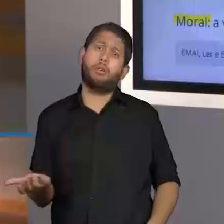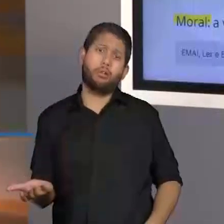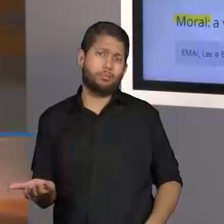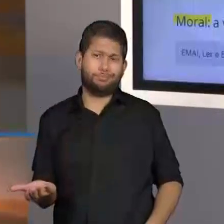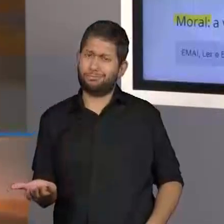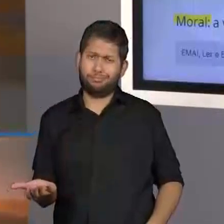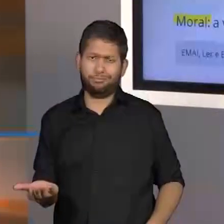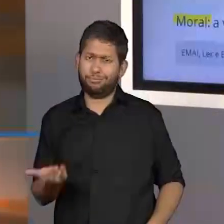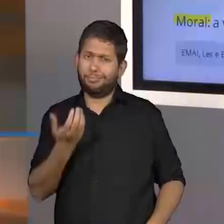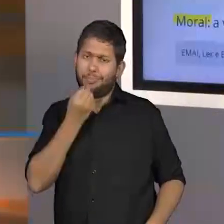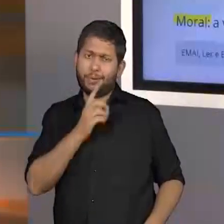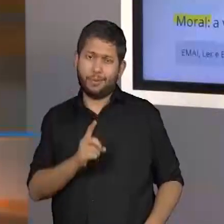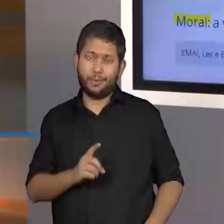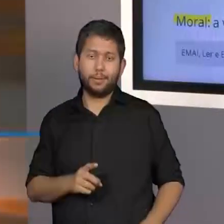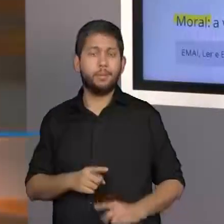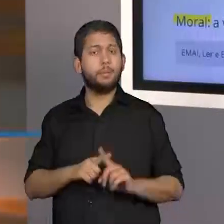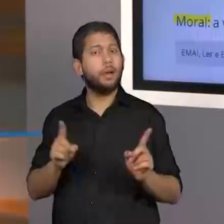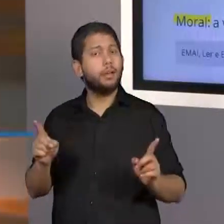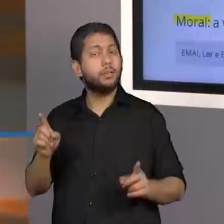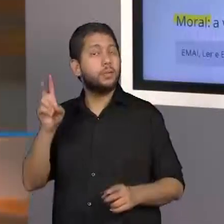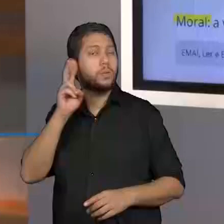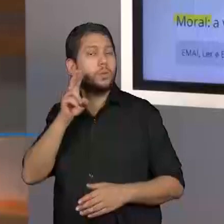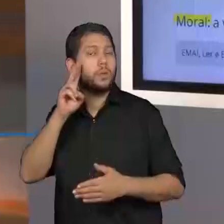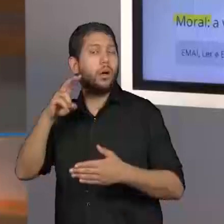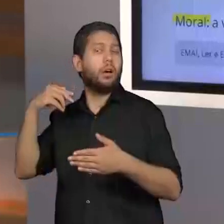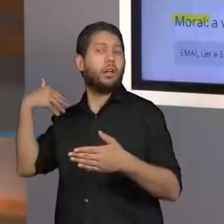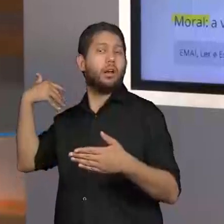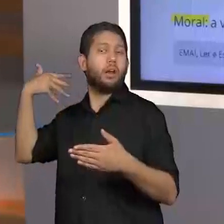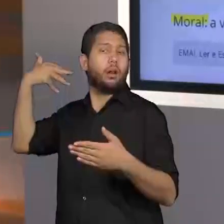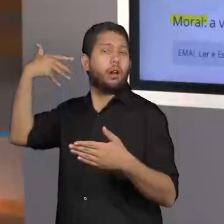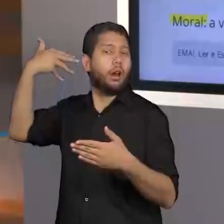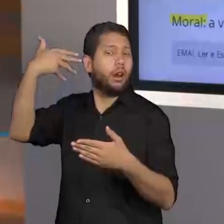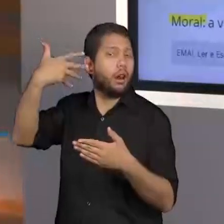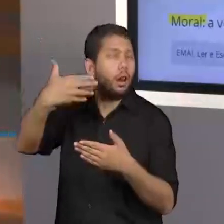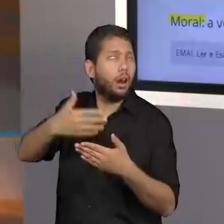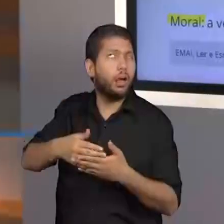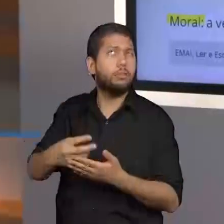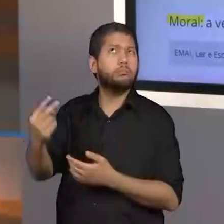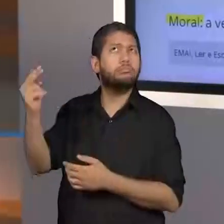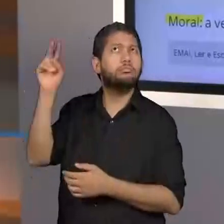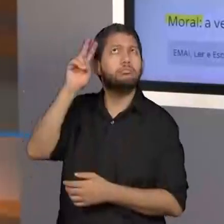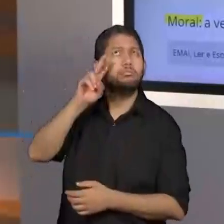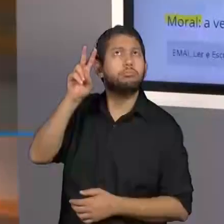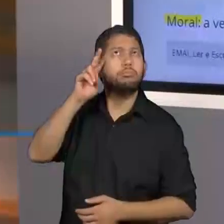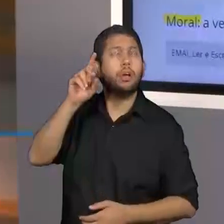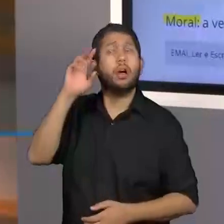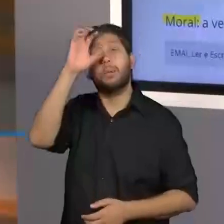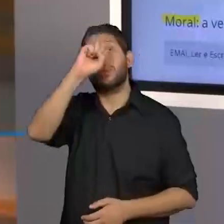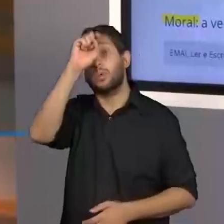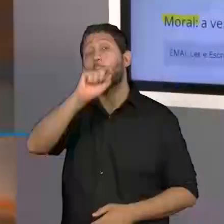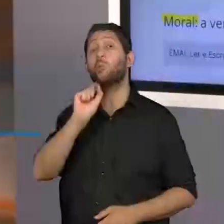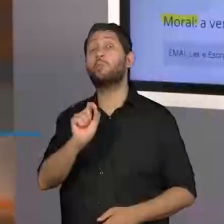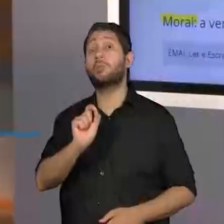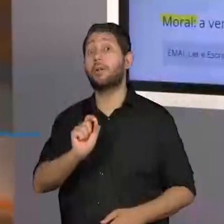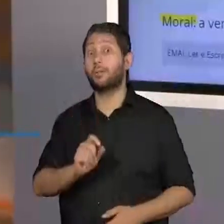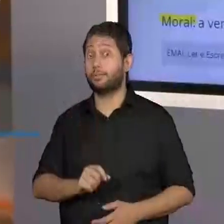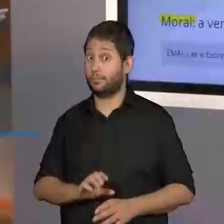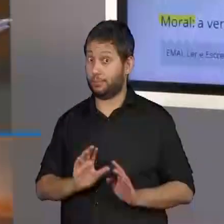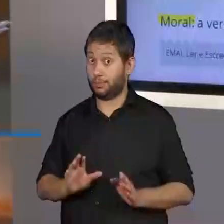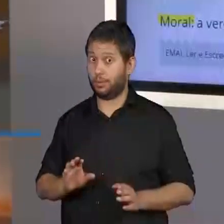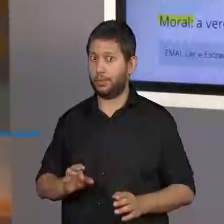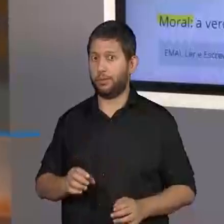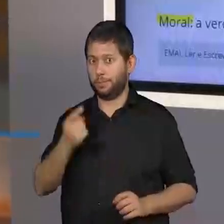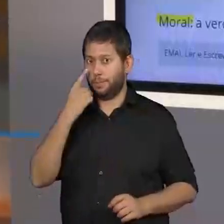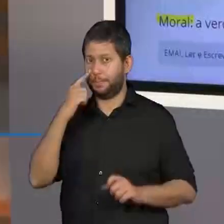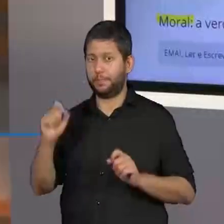pensar no decorrer dessa história, o que a gente aprendeu com essa história? Então, ok, vamos com a gente na